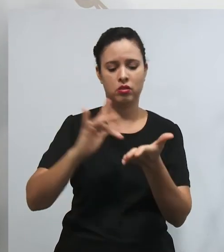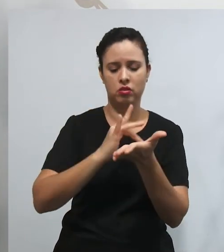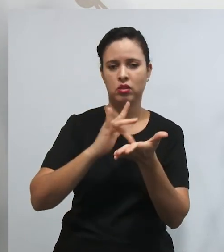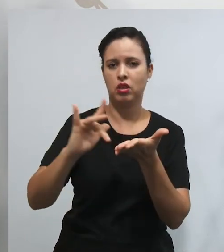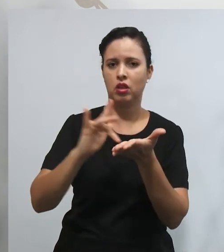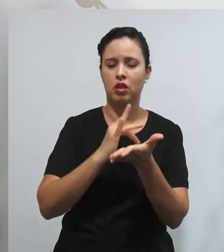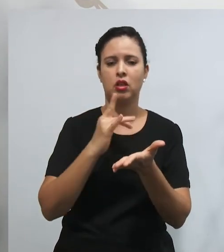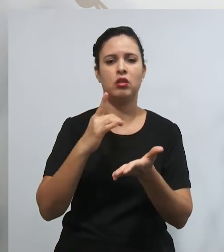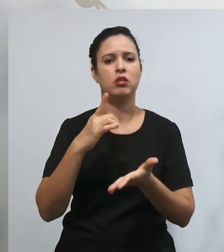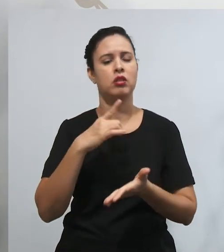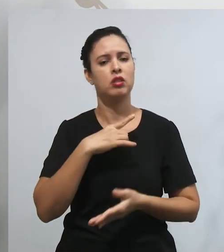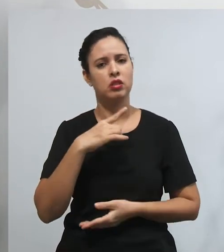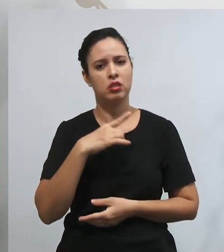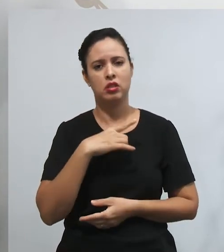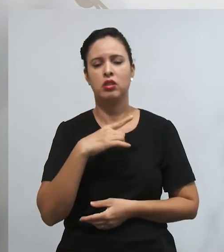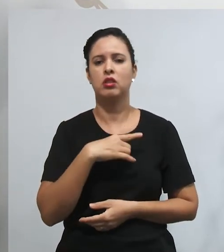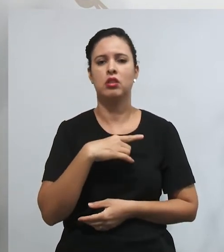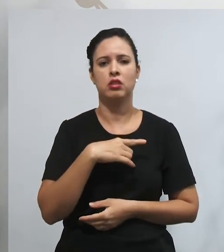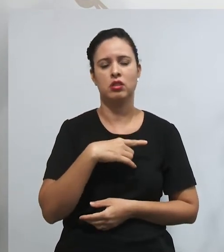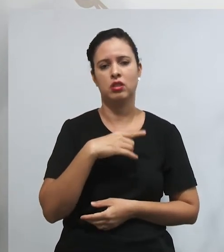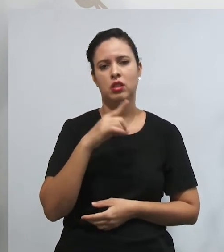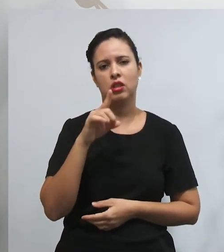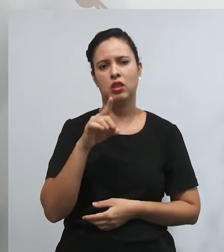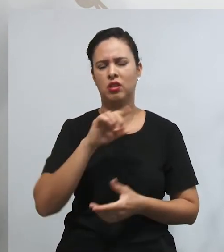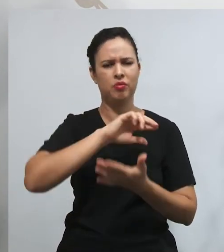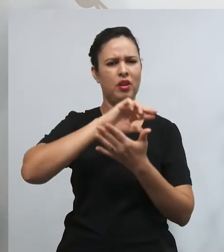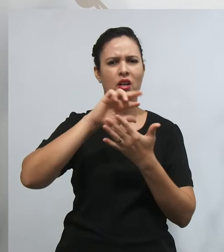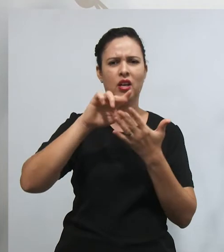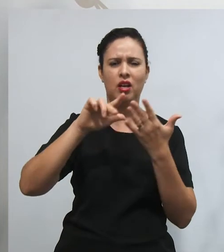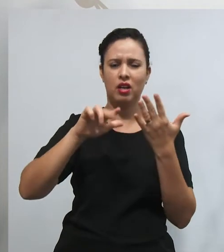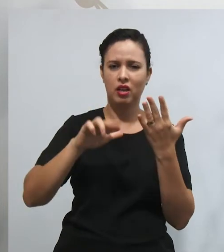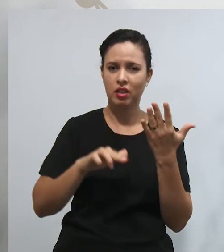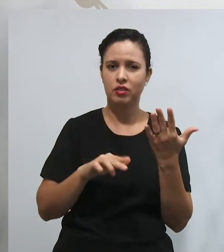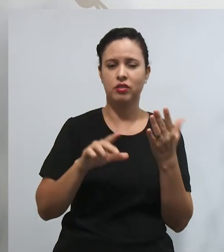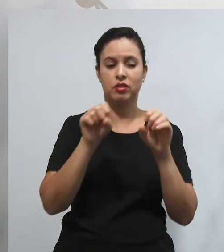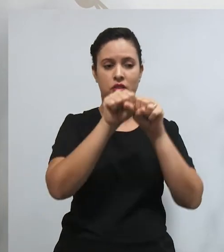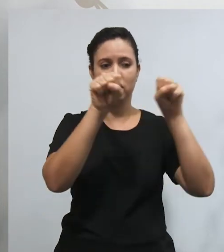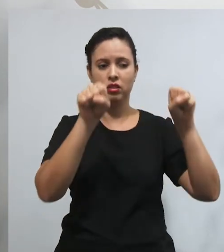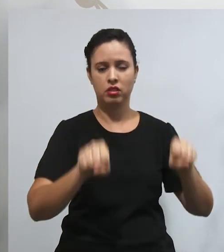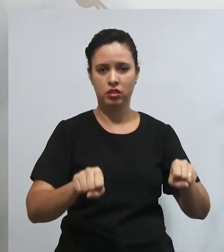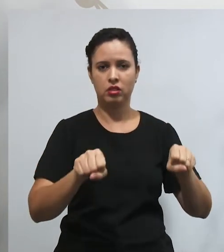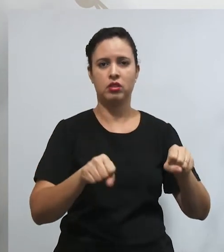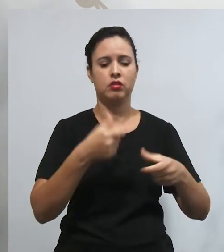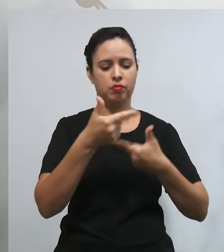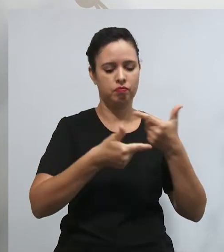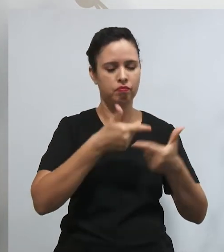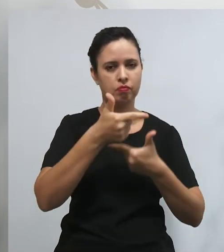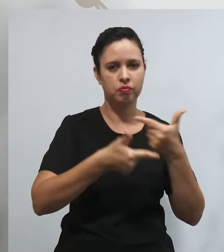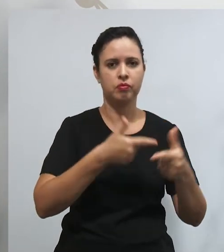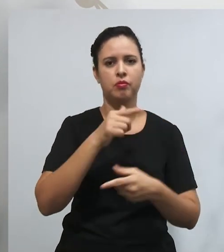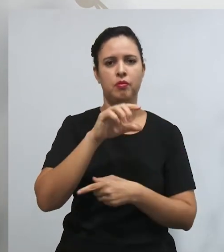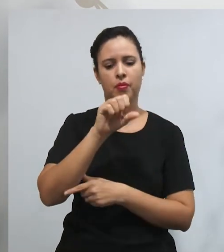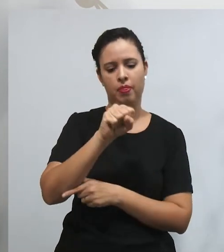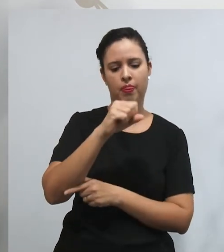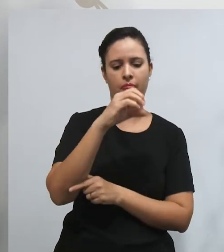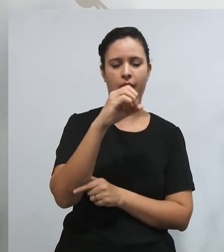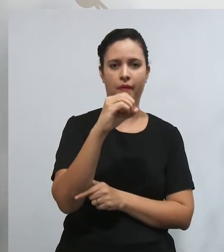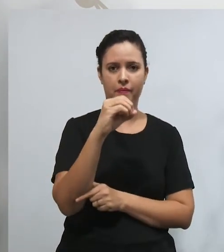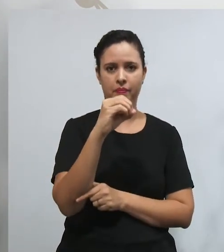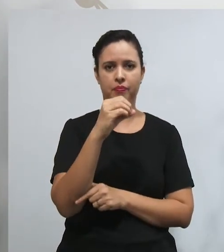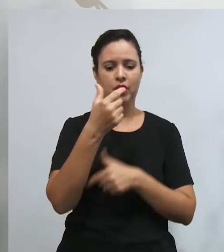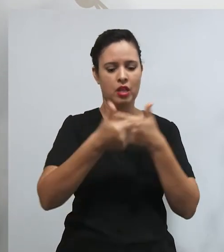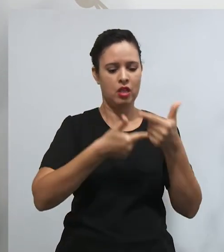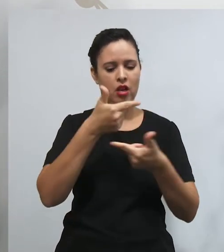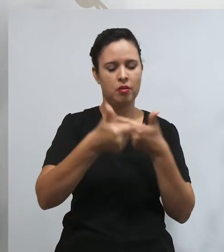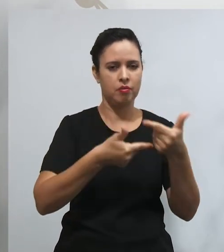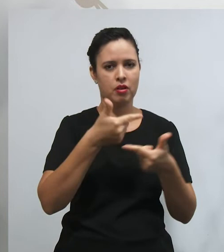temos o sistema Android, temos, né, o iOS e assim por diante. São sistemas operacionais que gerenciam os recursos do